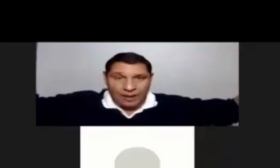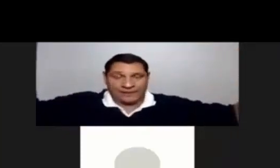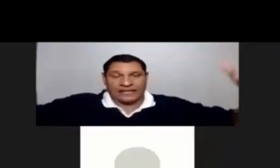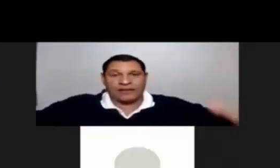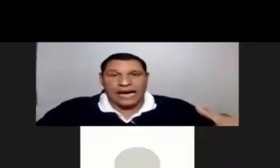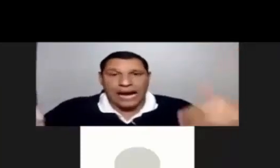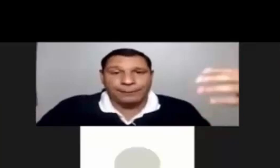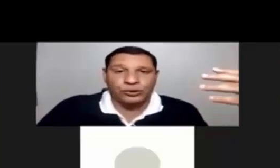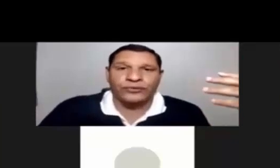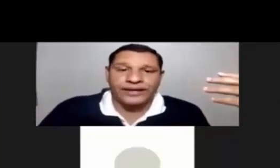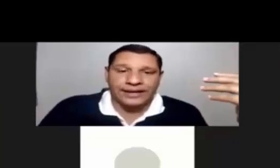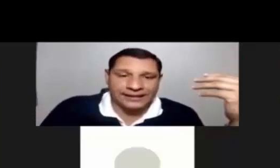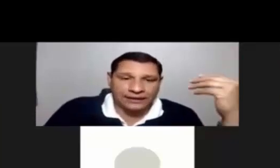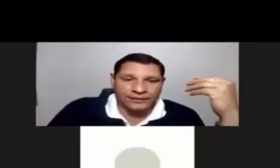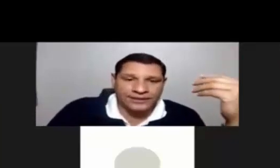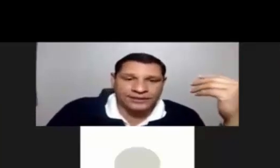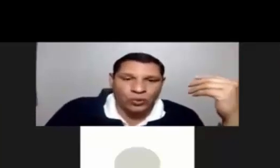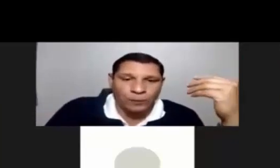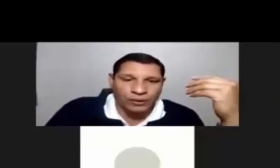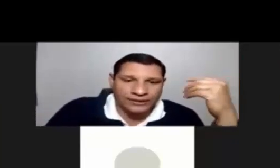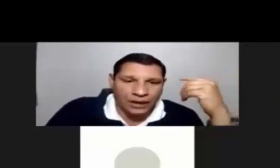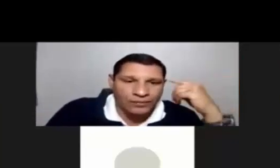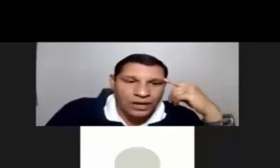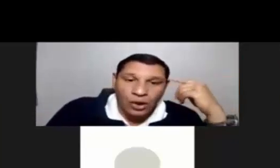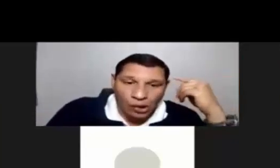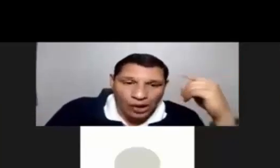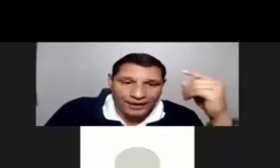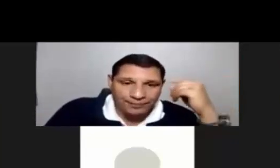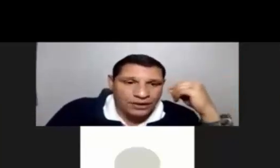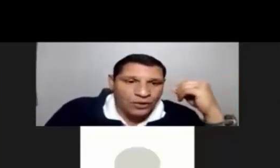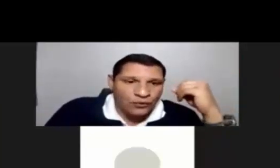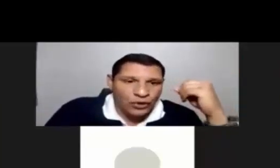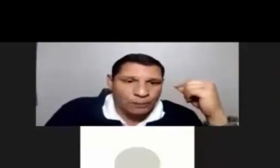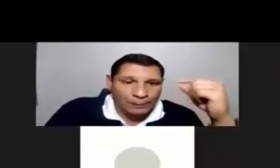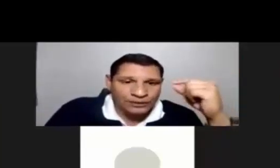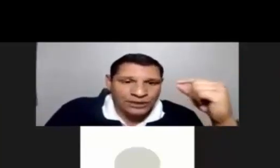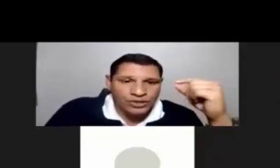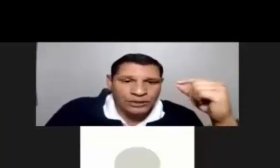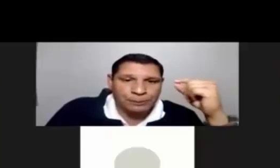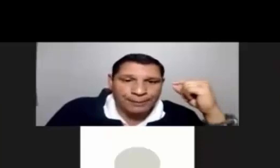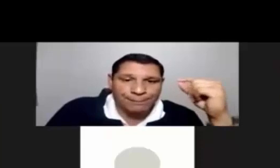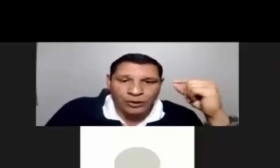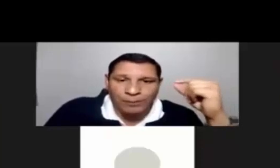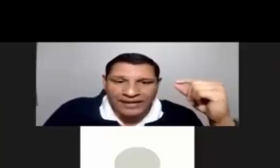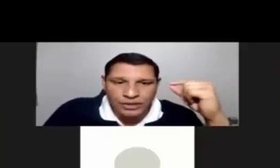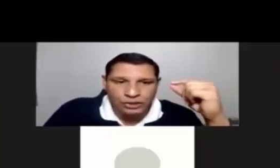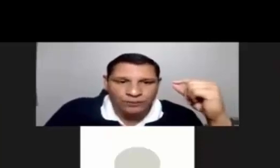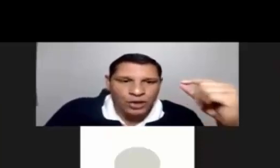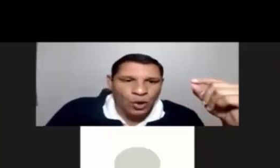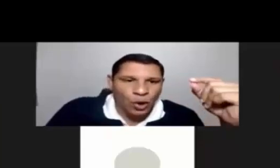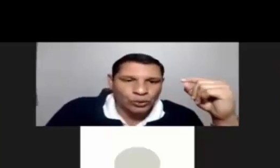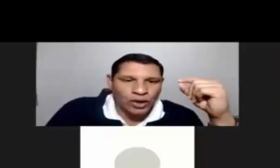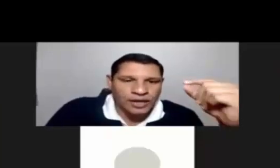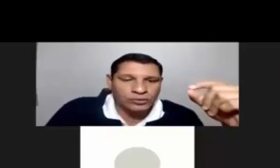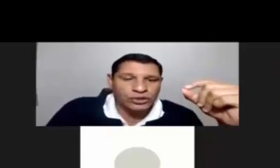mas ela vai absorver essa vida esse corpo imortal ora foi o próprio Deus que nos preparou para isto